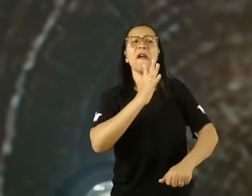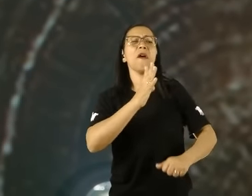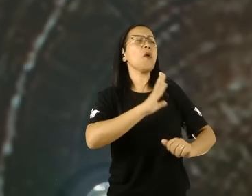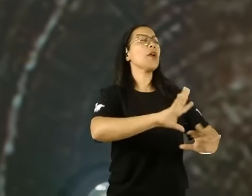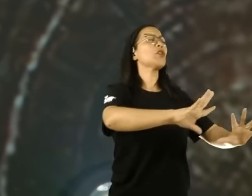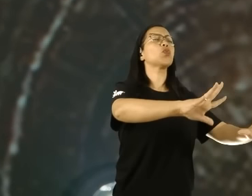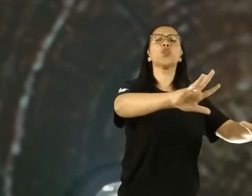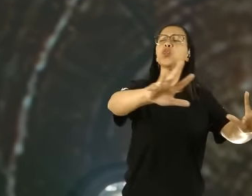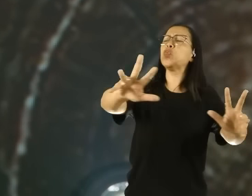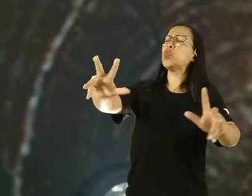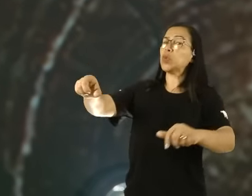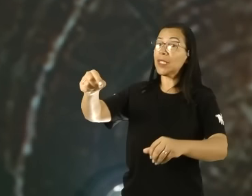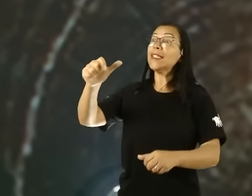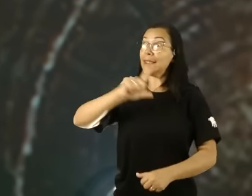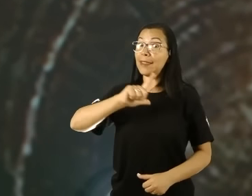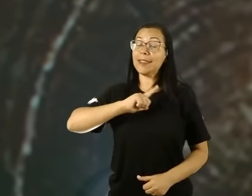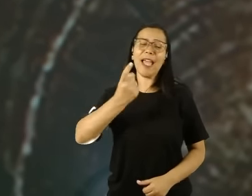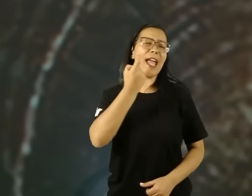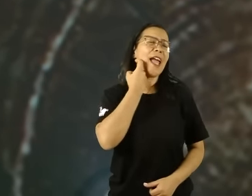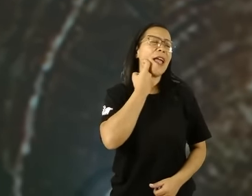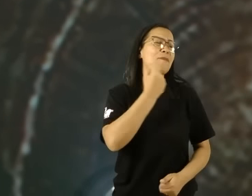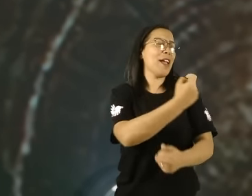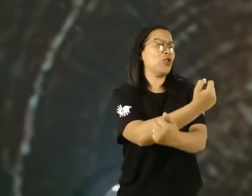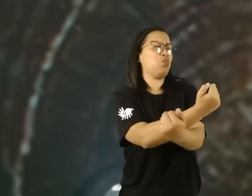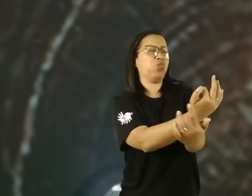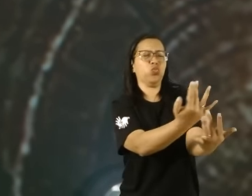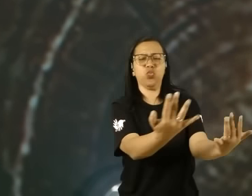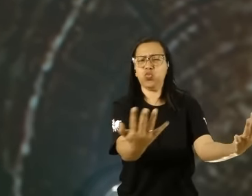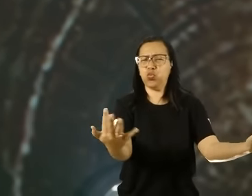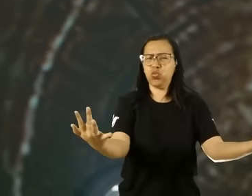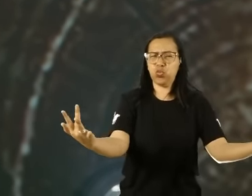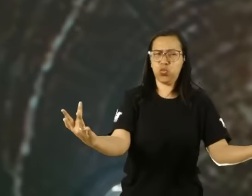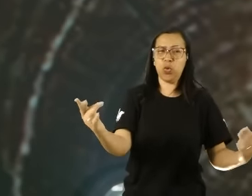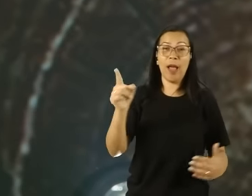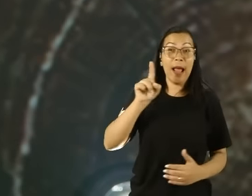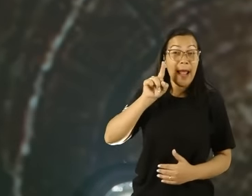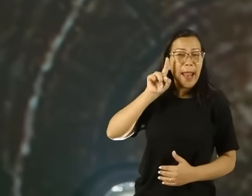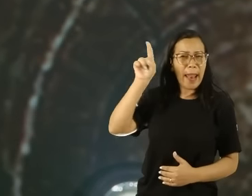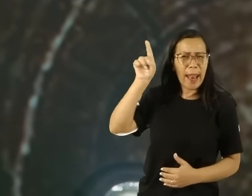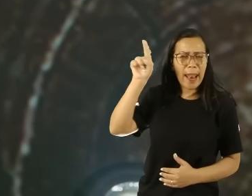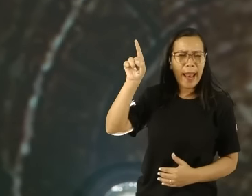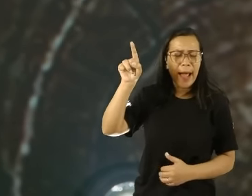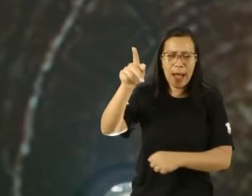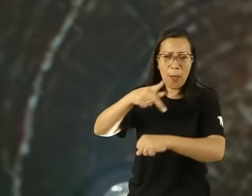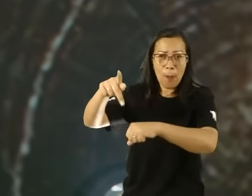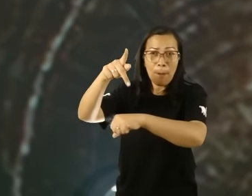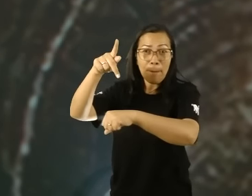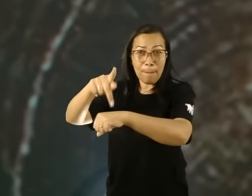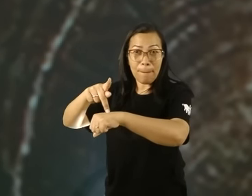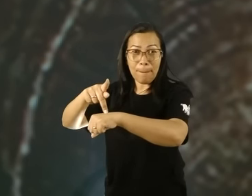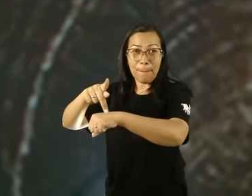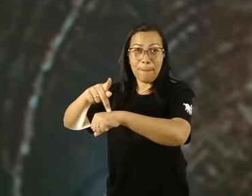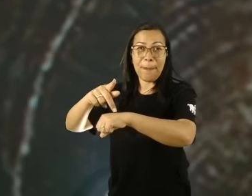tem mesmo, tem peixe. Quando você vai para Jerusalém, inclusive tem um restaurante que chama Peixe de Pedro, que é a tilápia, chamado Peixe